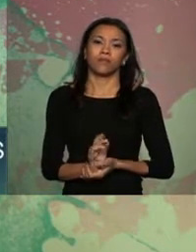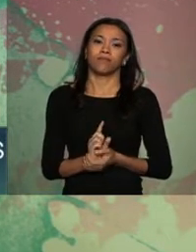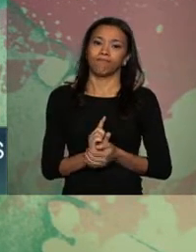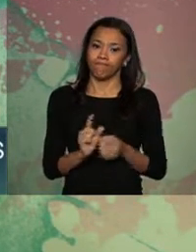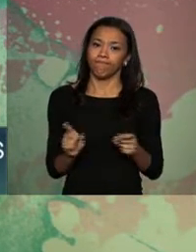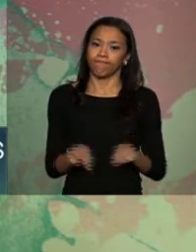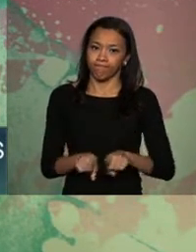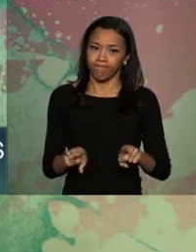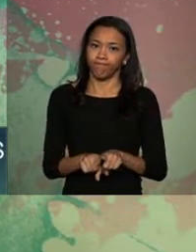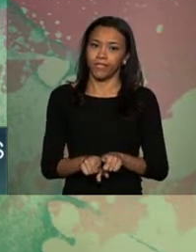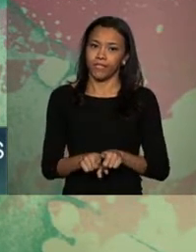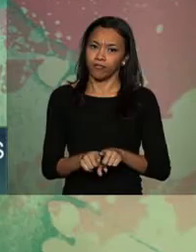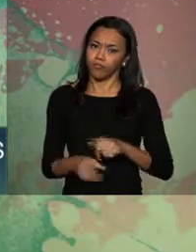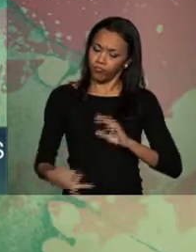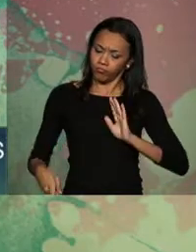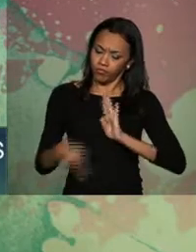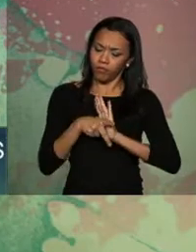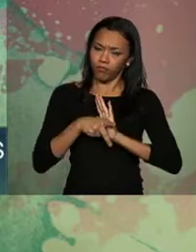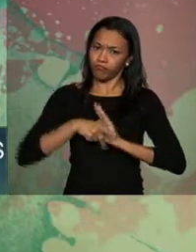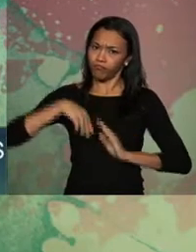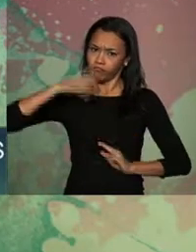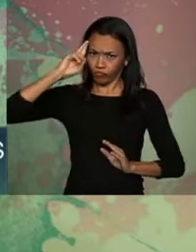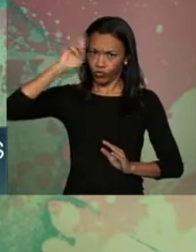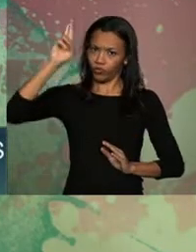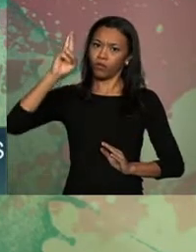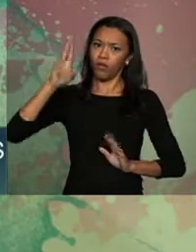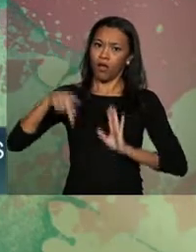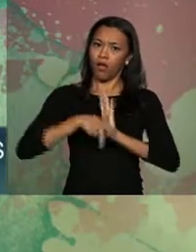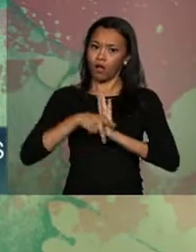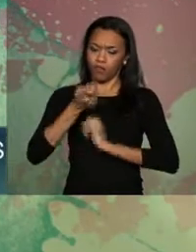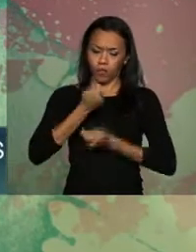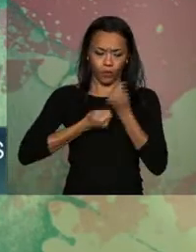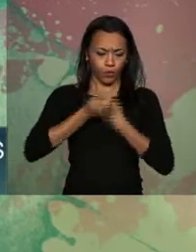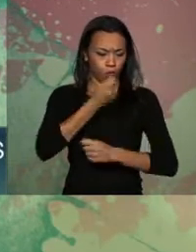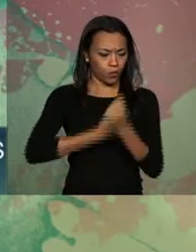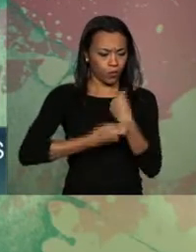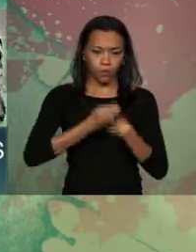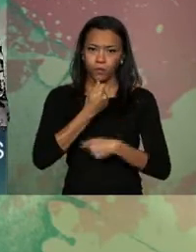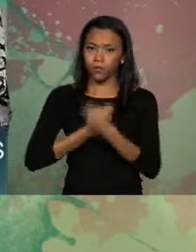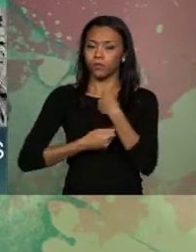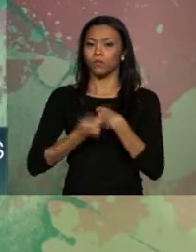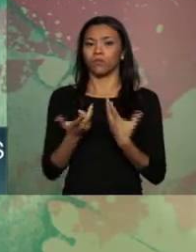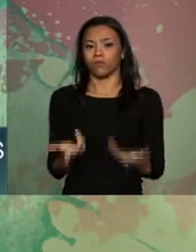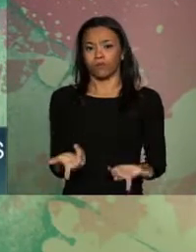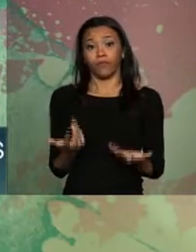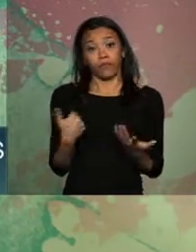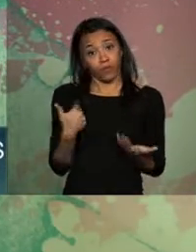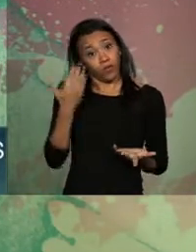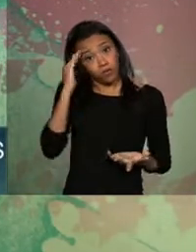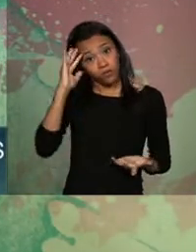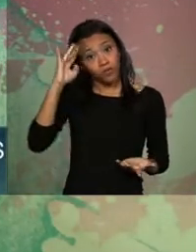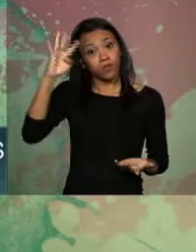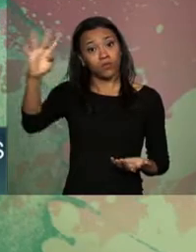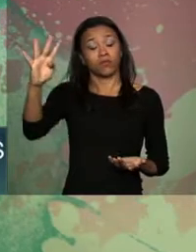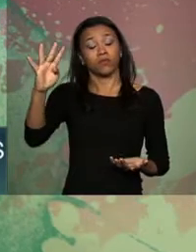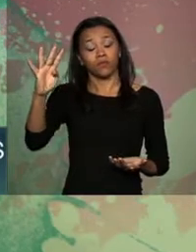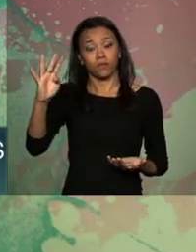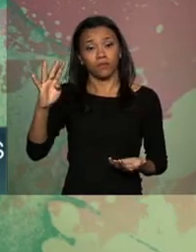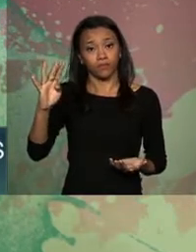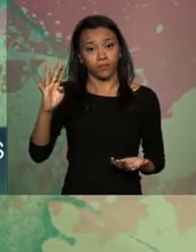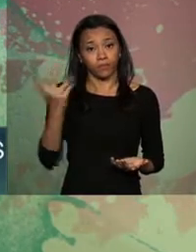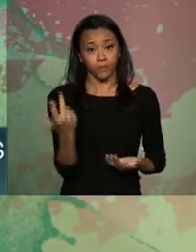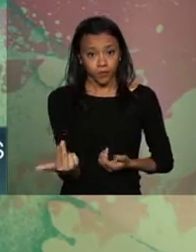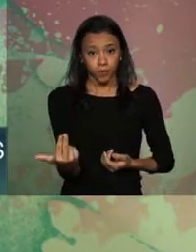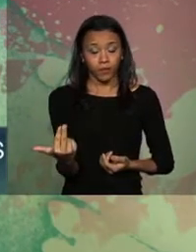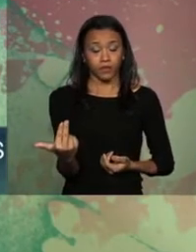também de ser dono do seu negócio. E o sonho, como a nossa